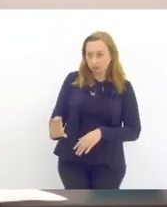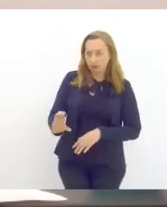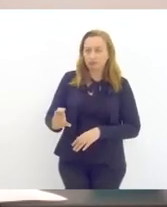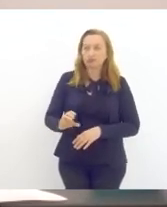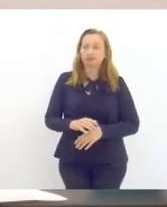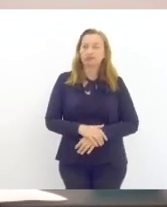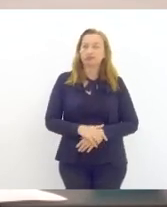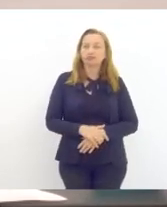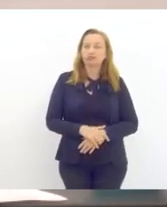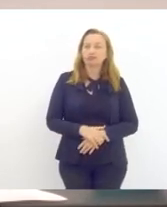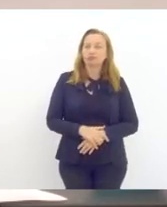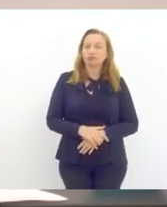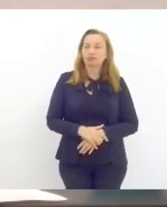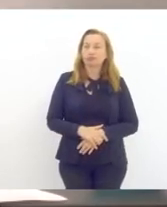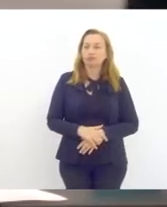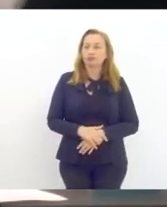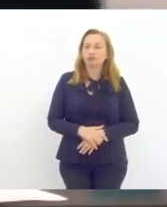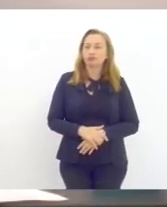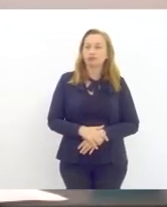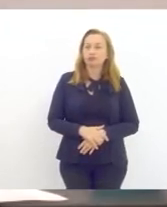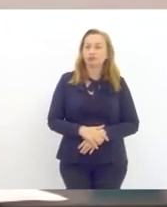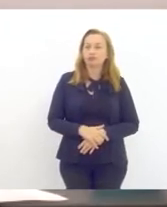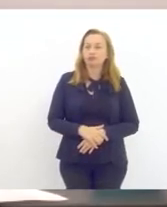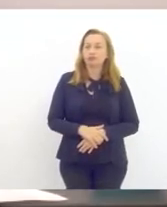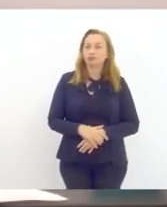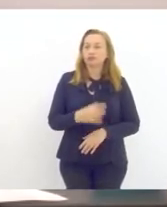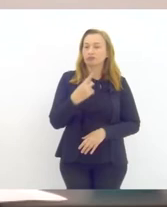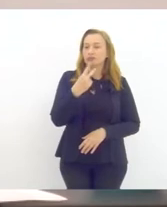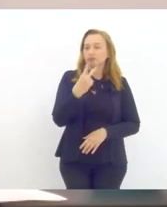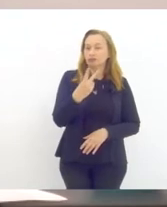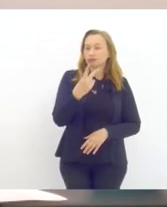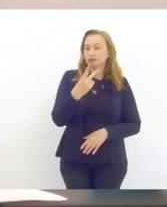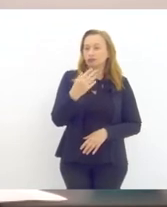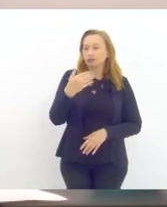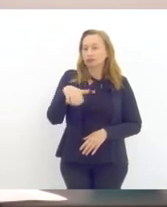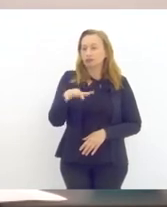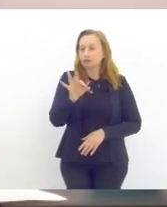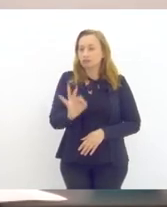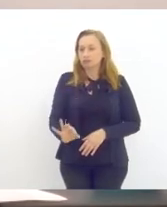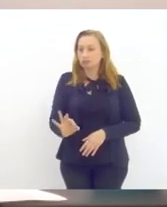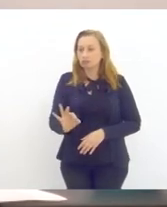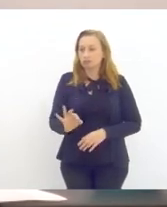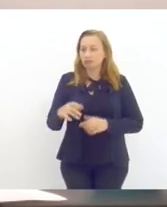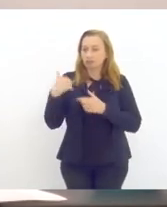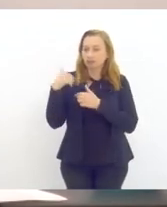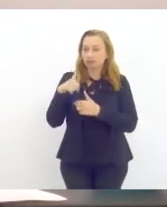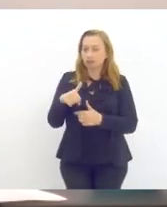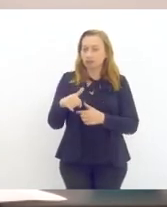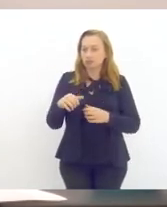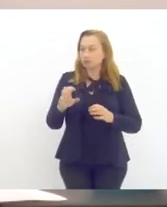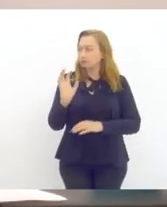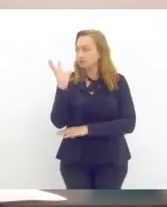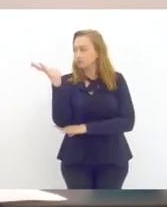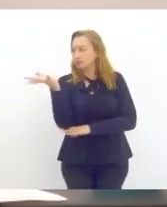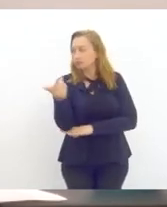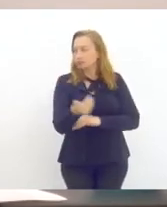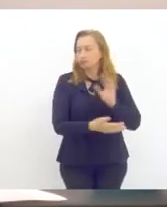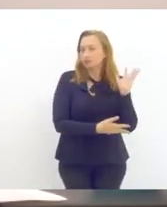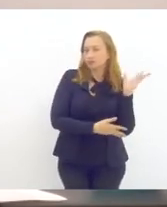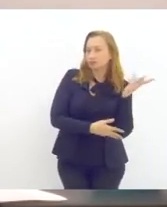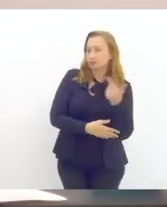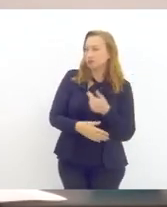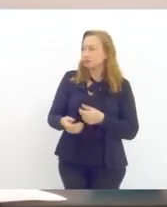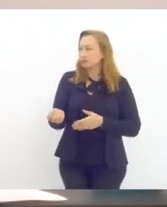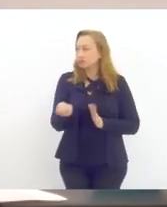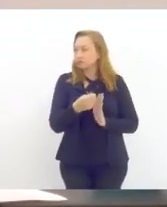que prevê os 2,5% para conservação ambiental. Então, isso será escrito em